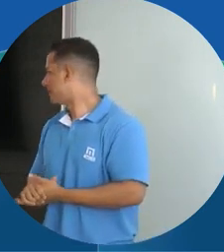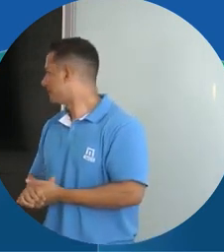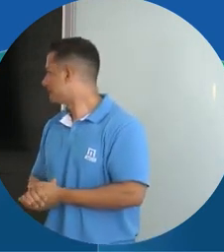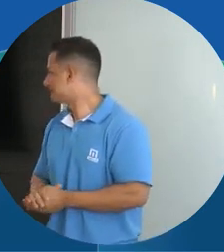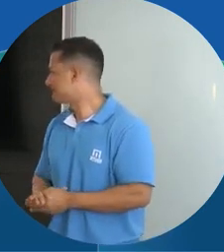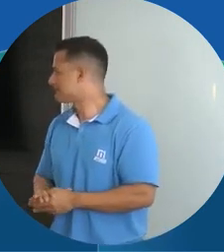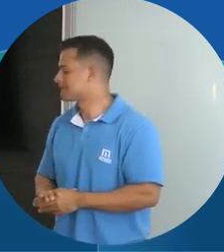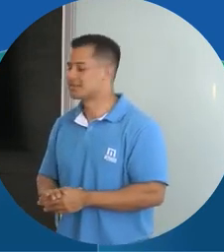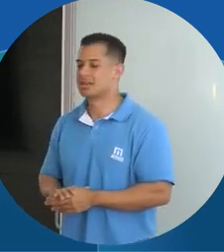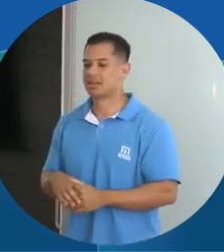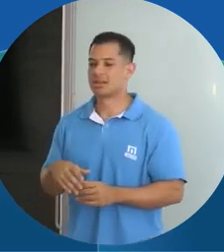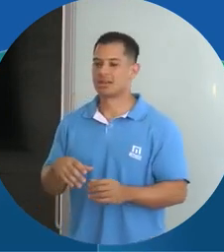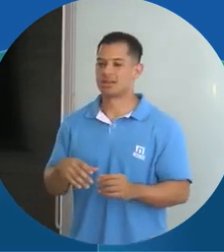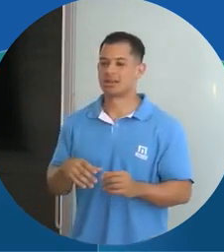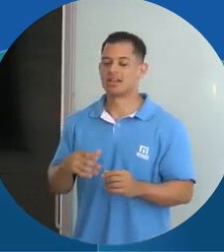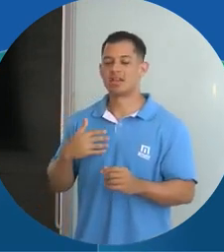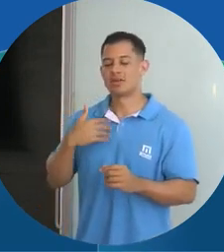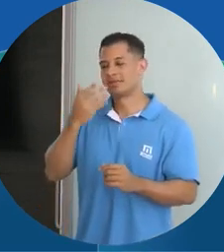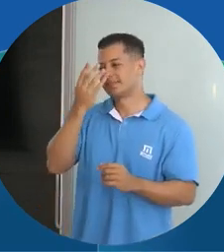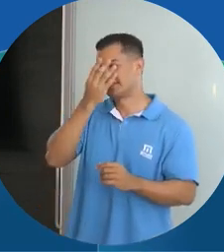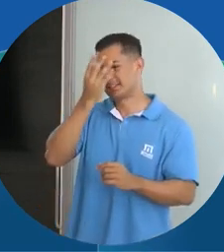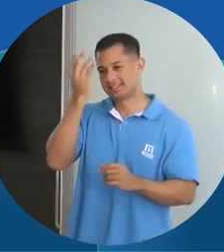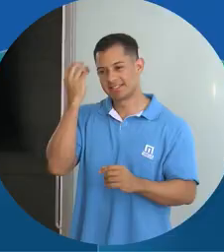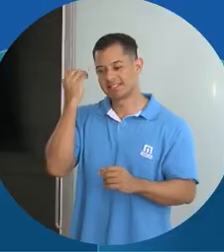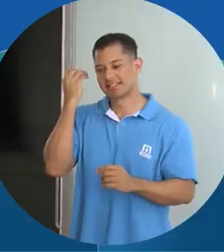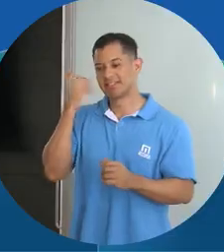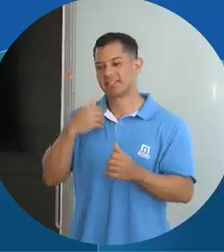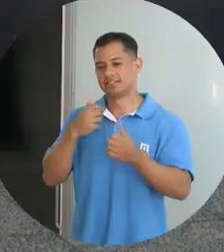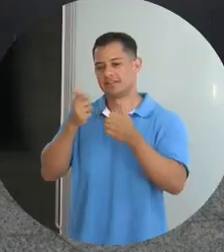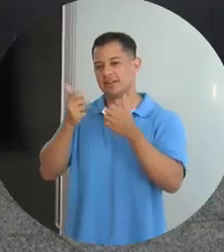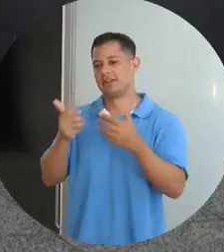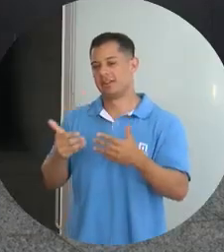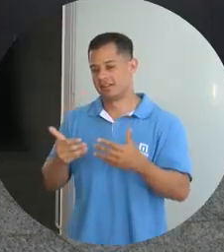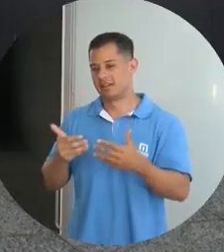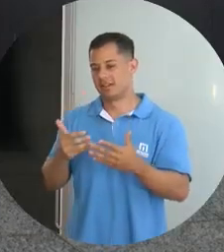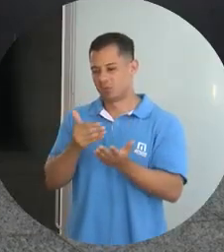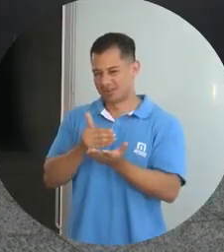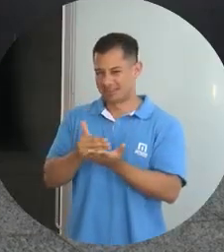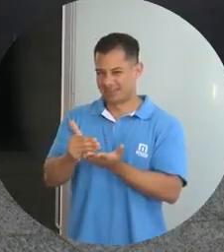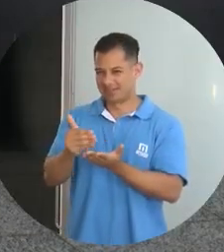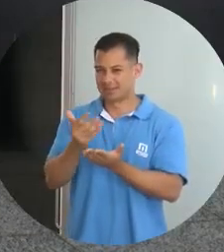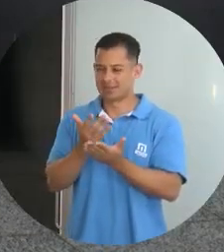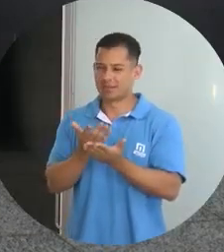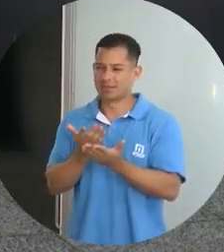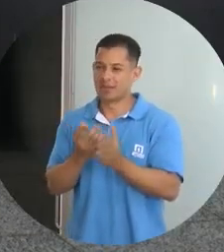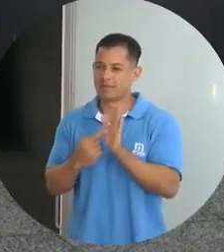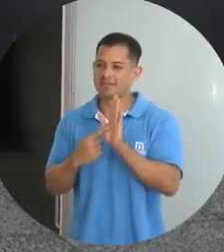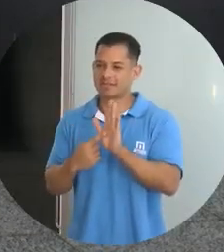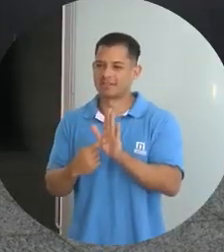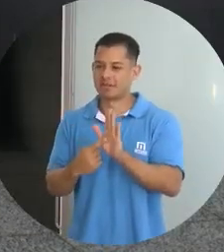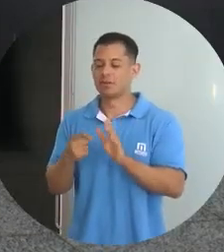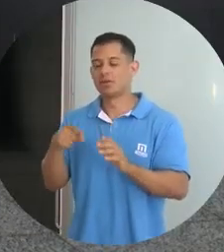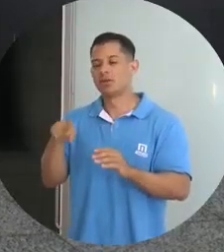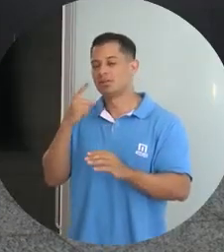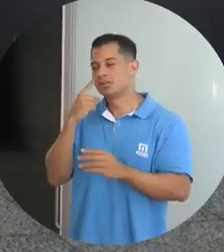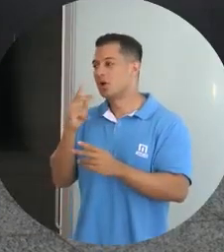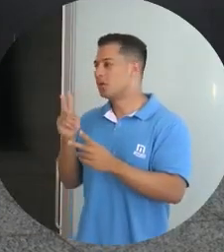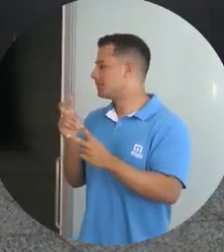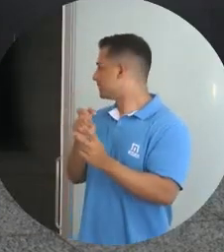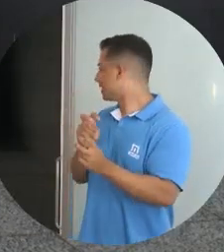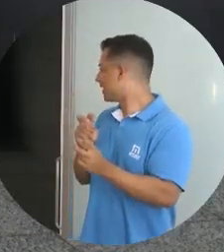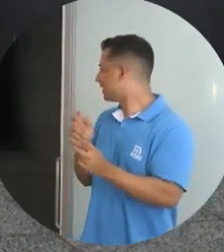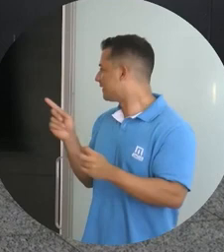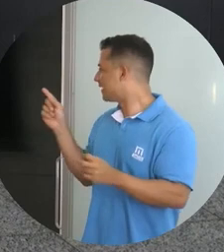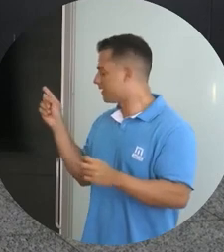Acho que um ponto que eu esqueci de comentar no início da apresentação, aqui a gente observa que, além da estaca